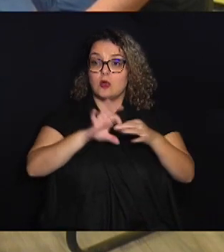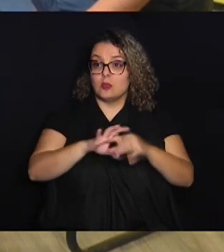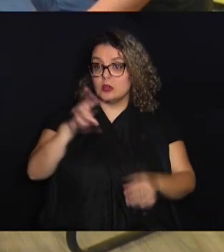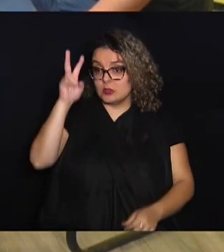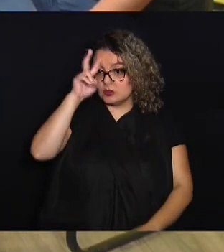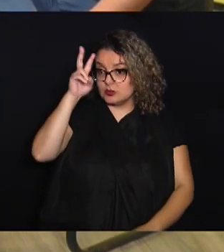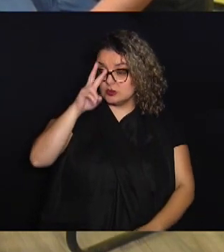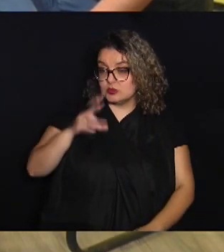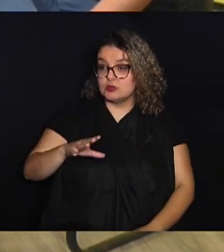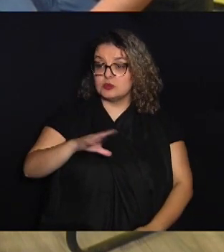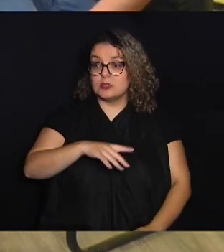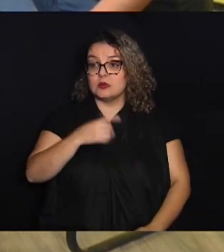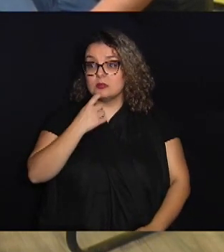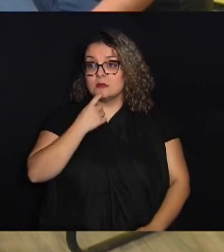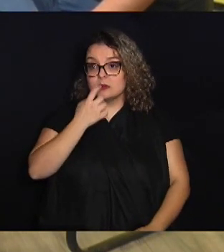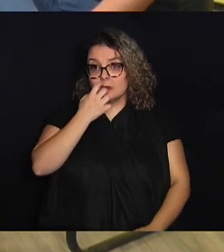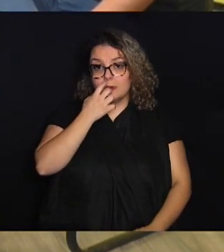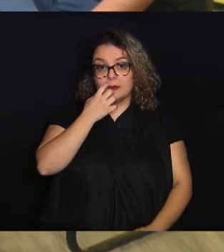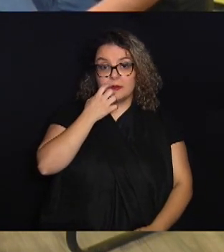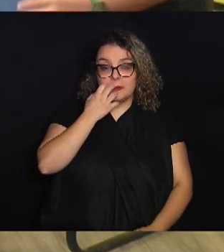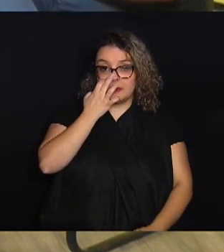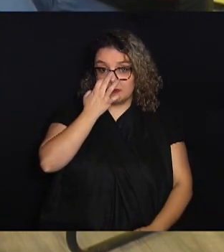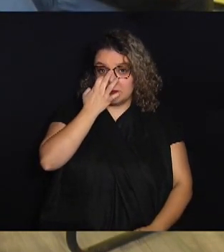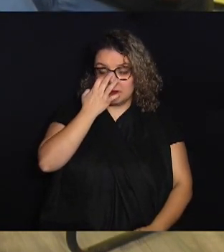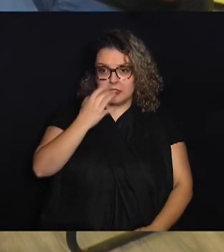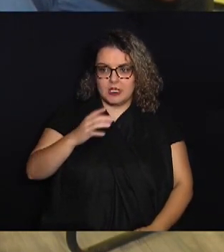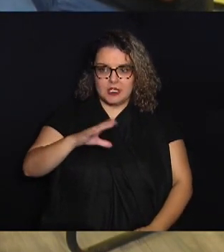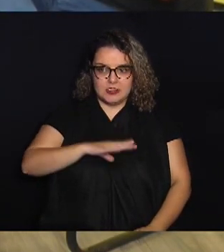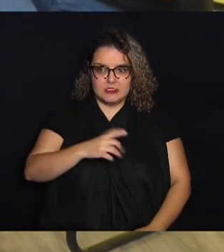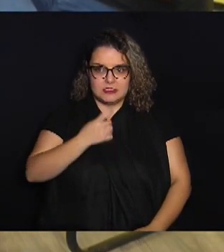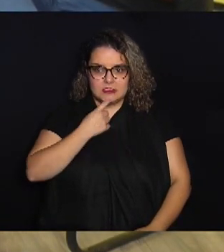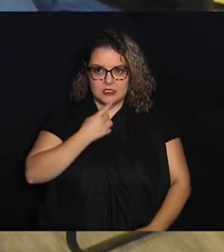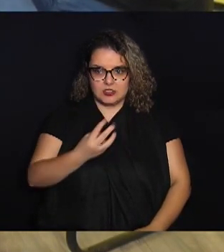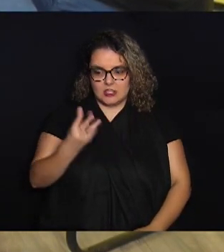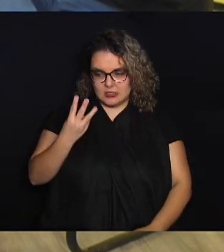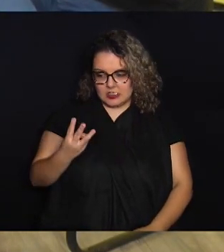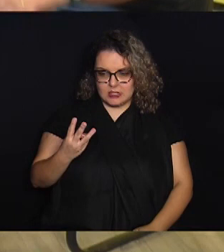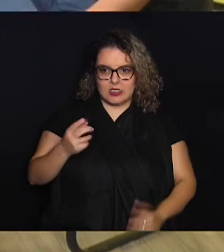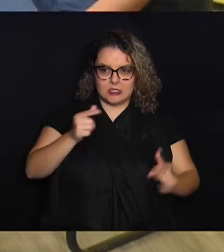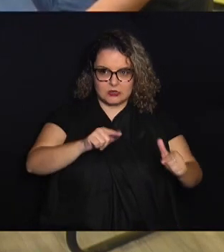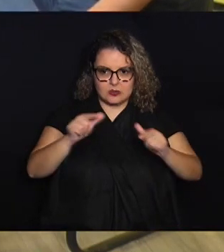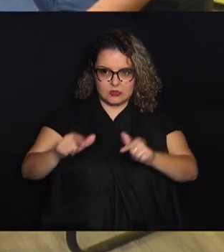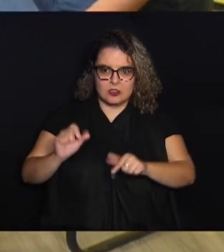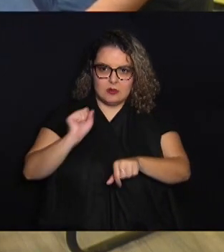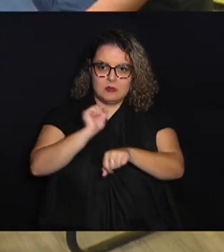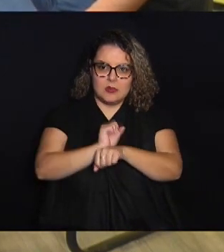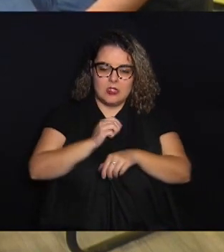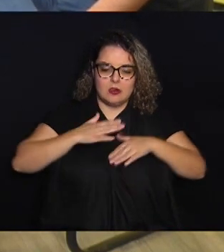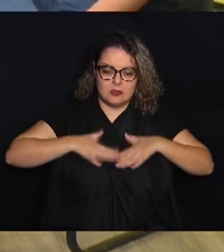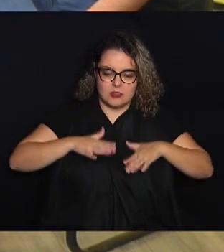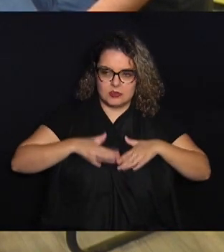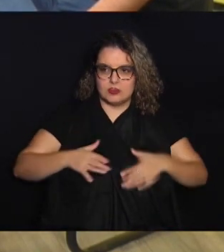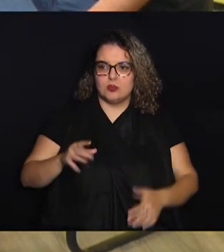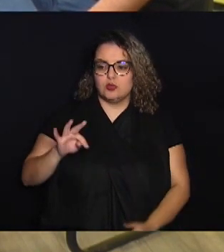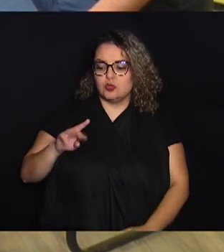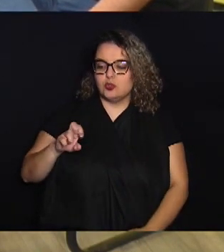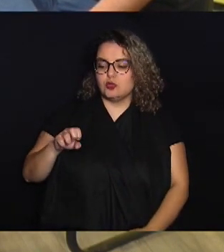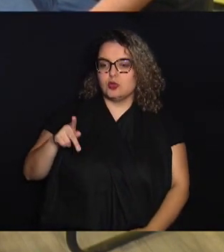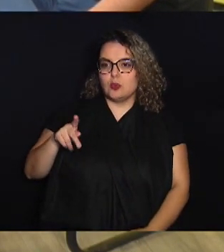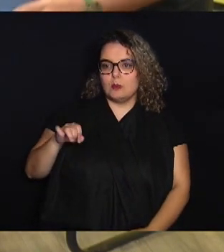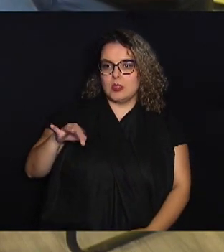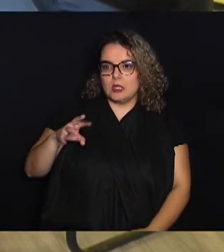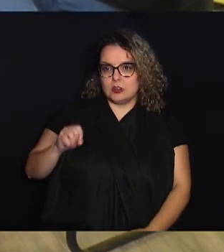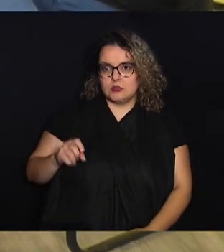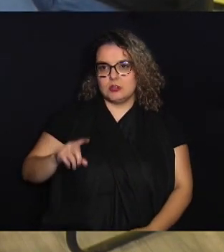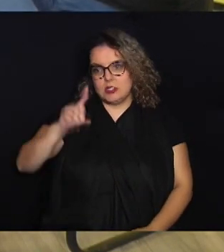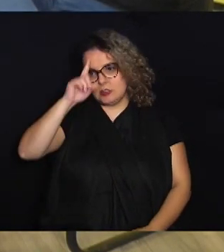da cidade, porque Campinas tinha 3 pontos onde os tropeiros paravam para descansar. Esse era um dos pontos. E com o tempo